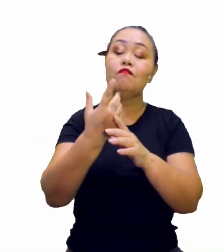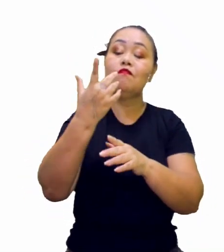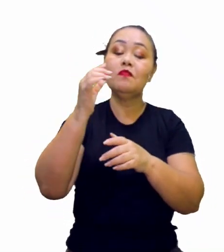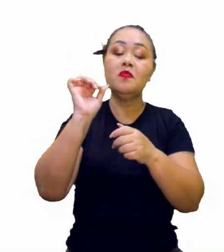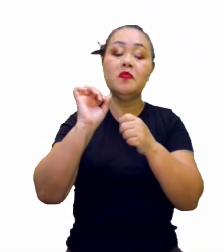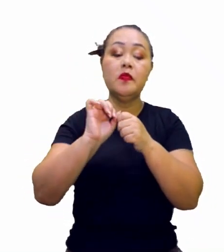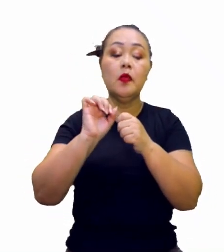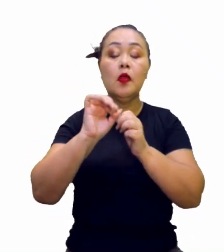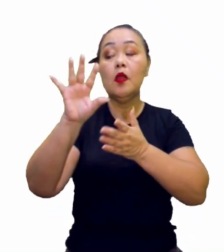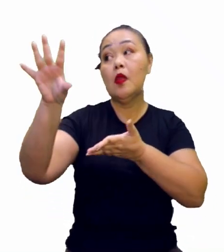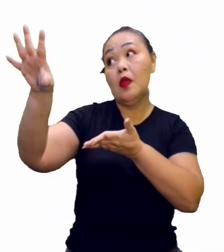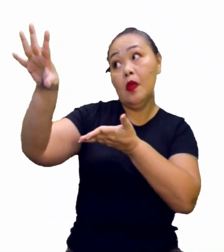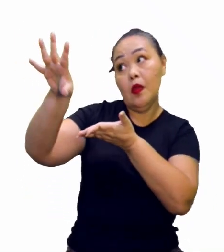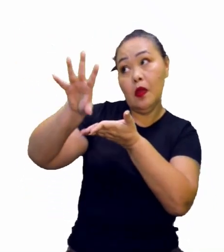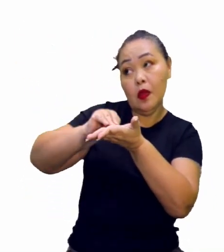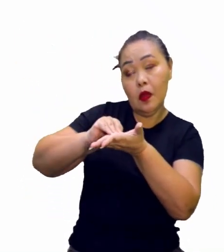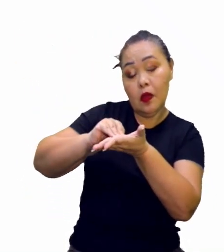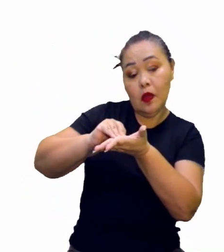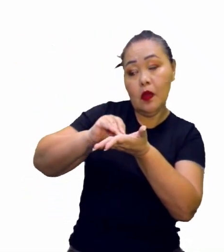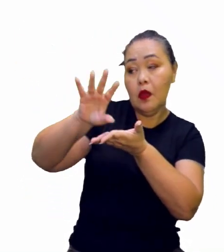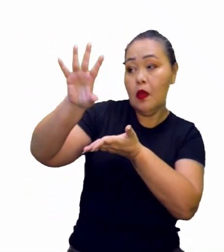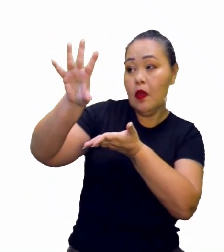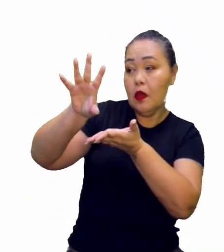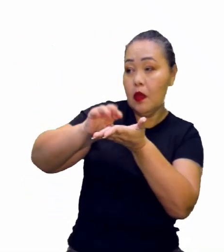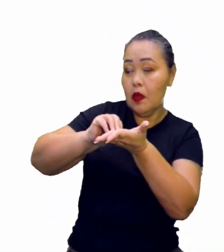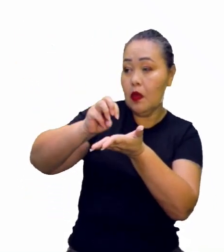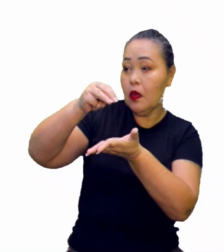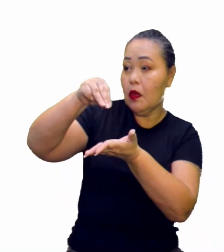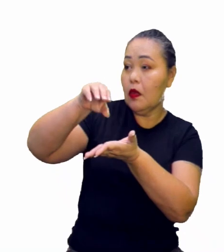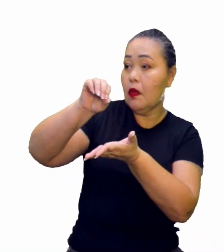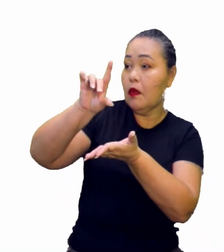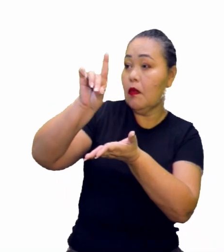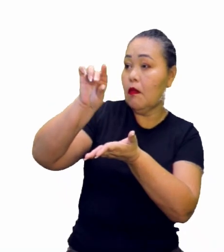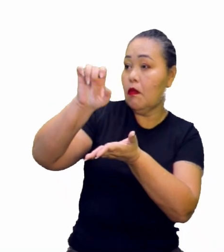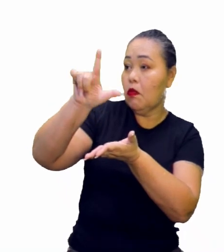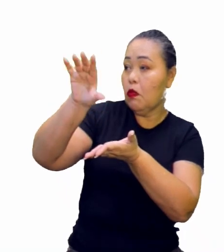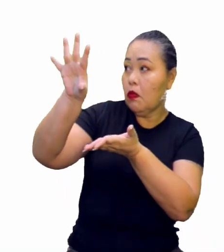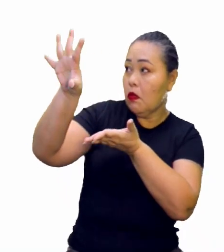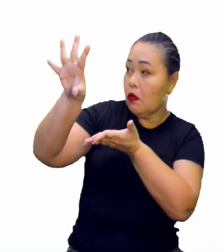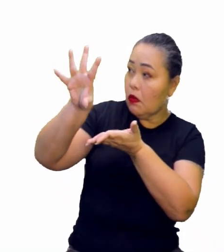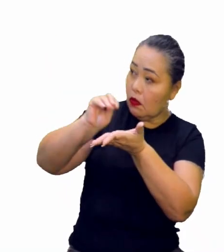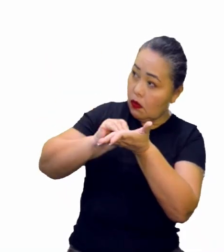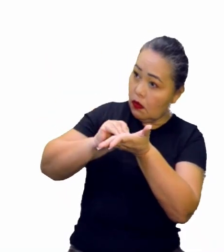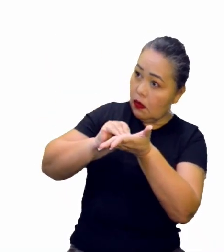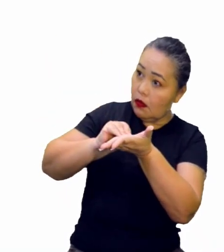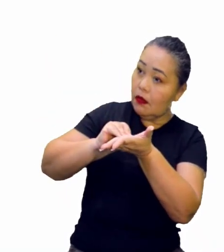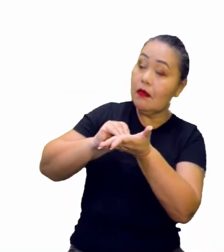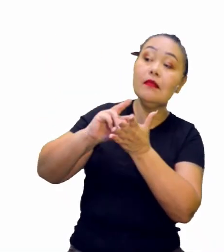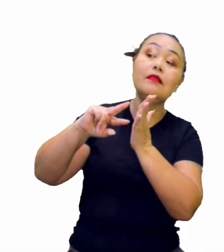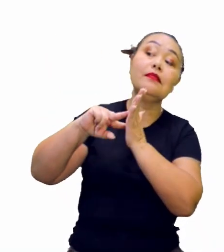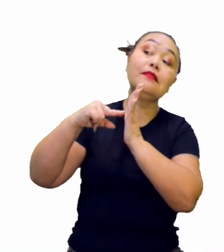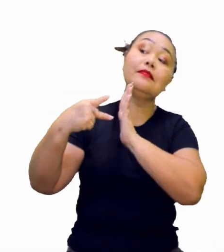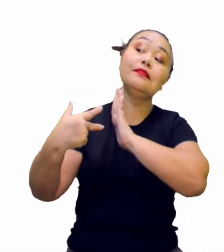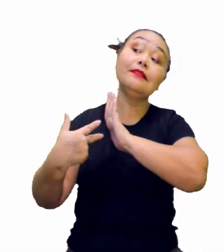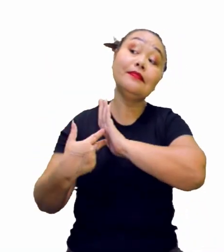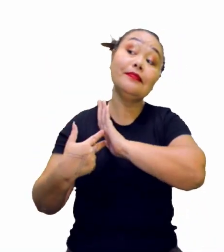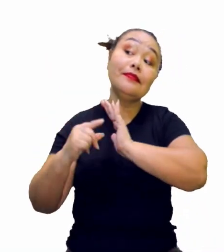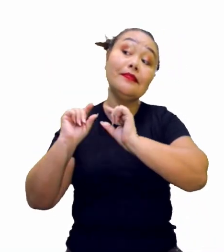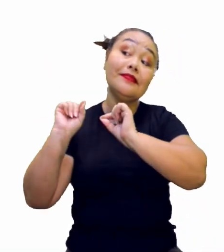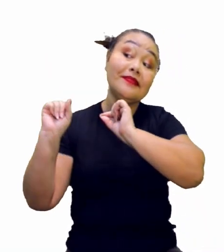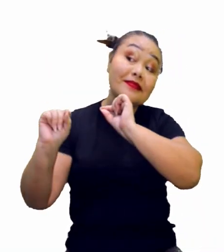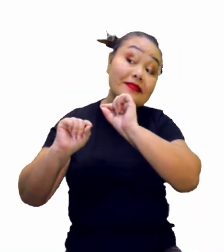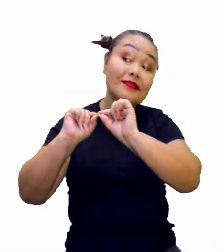modelos. Quando nós falamos modelos de sistema SAF, pessoal, significa uma coisa: